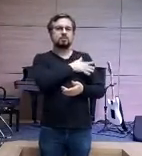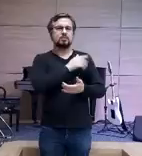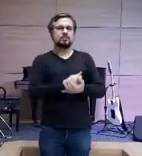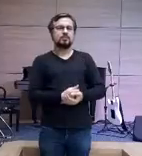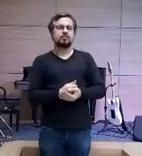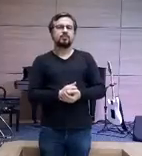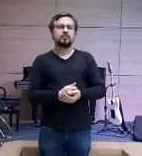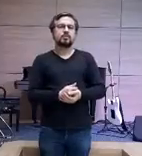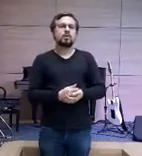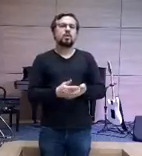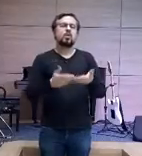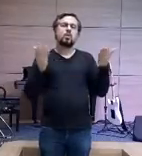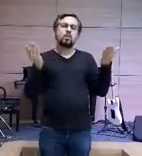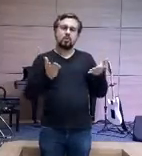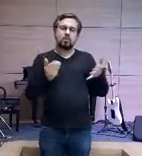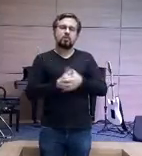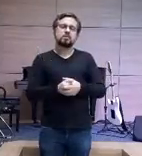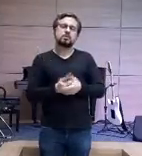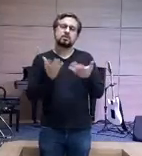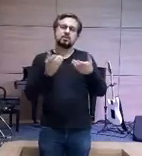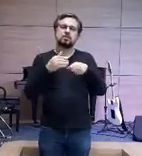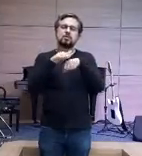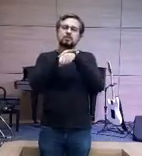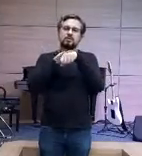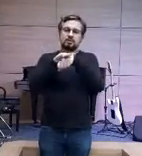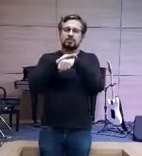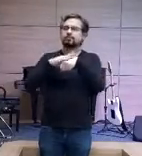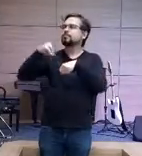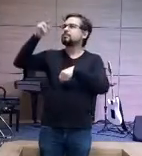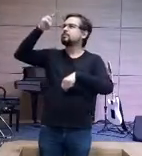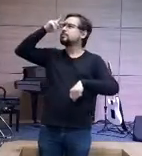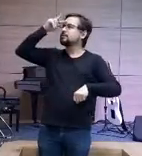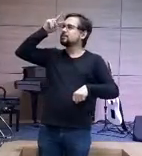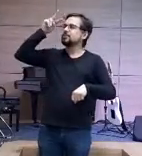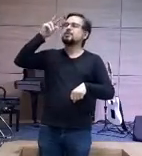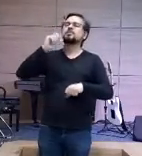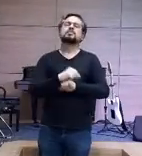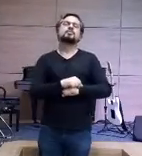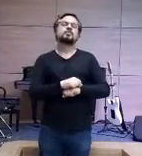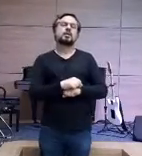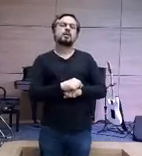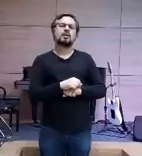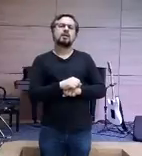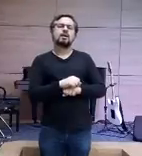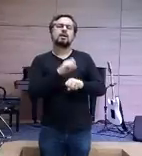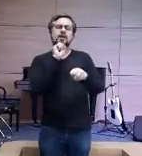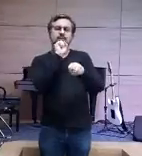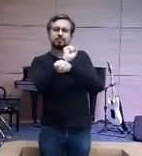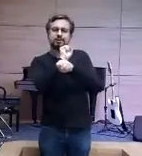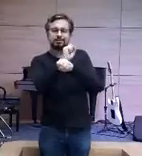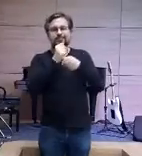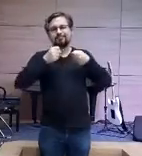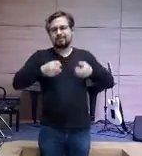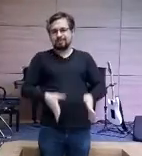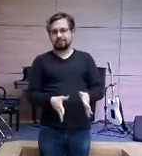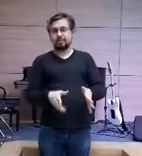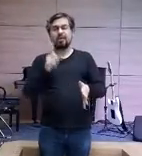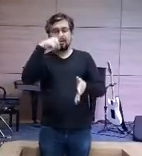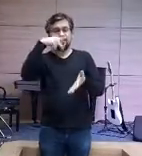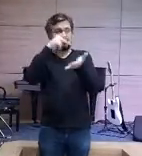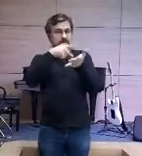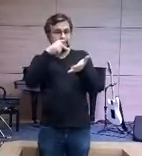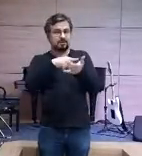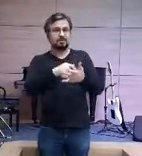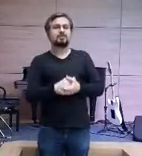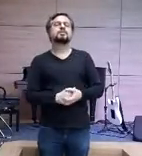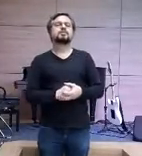de explanar de conversar de pedir para o senhor de lembrar Esperança nasceu ela é